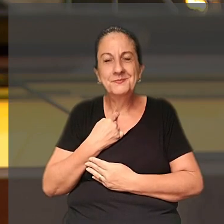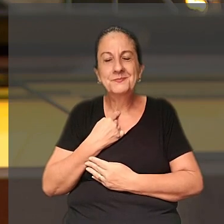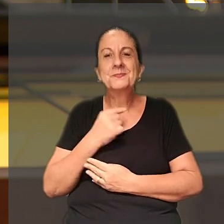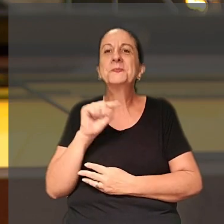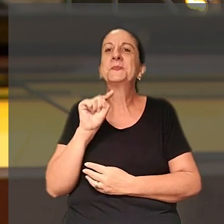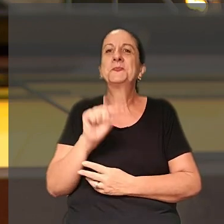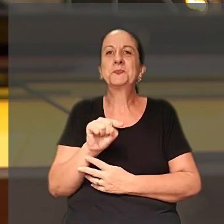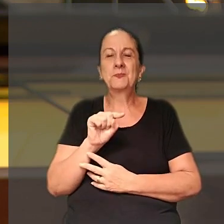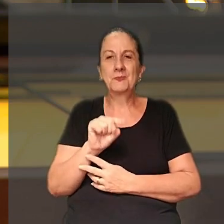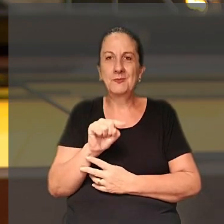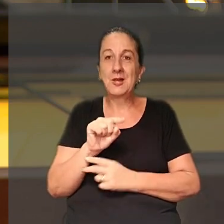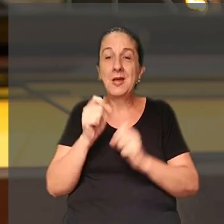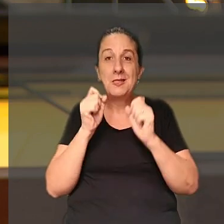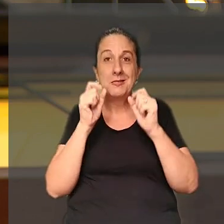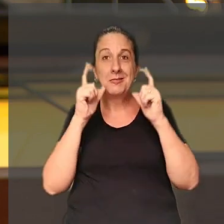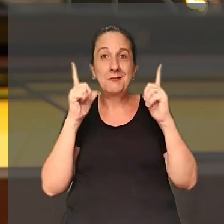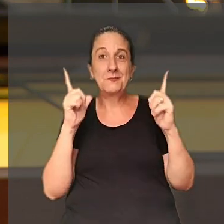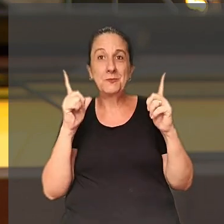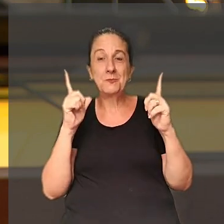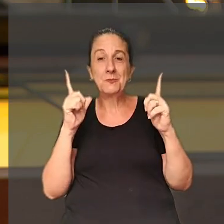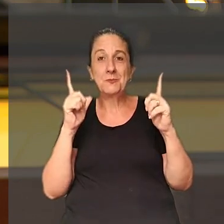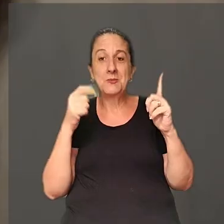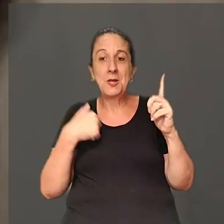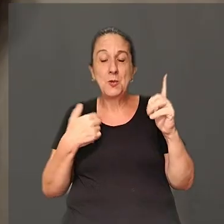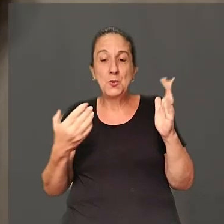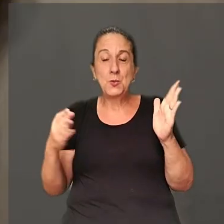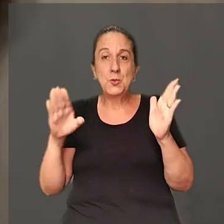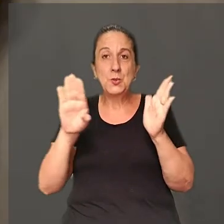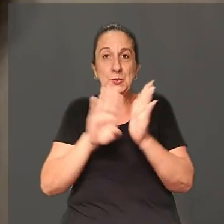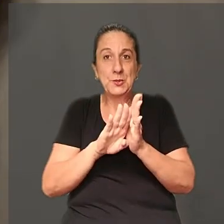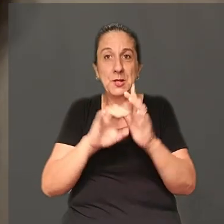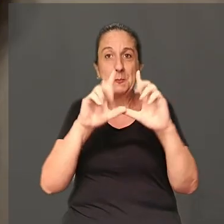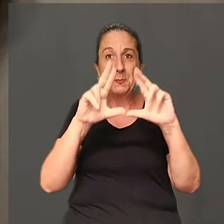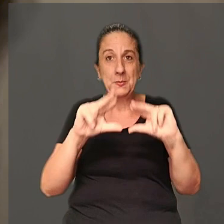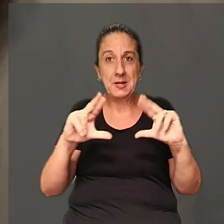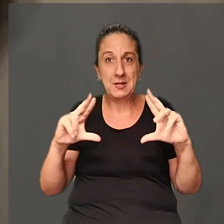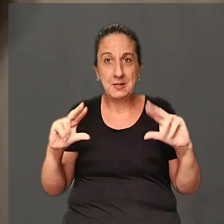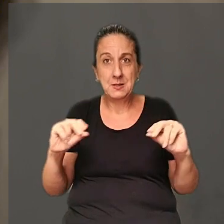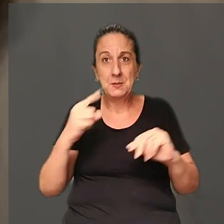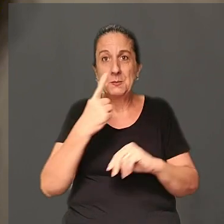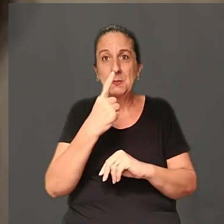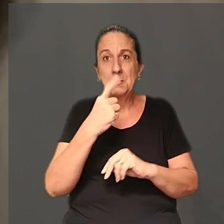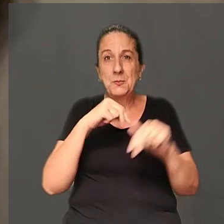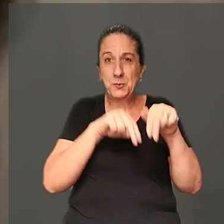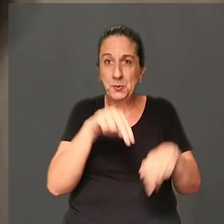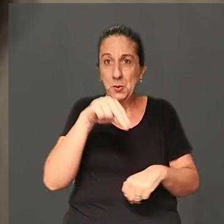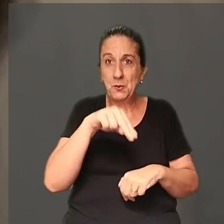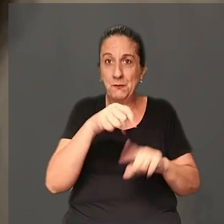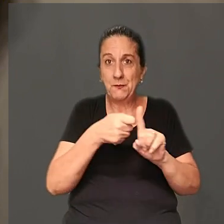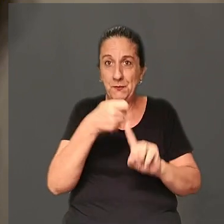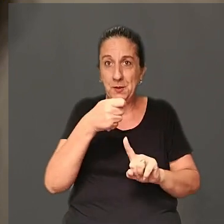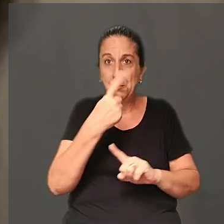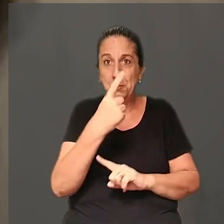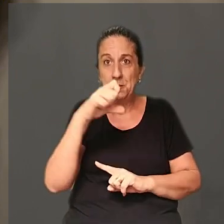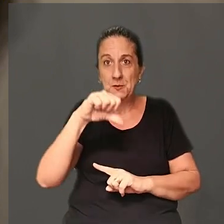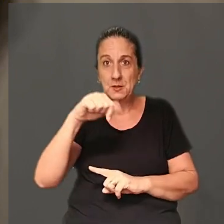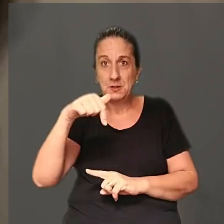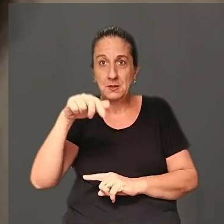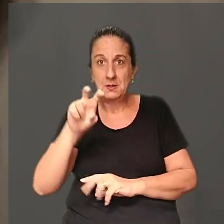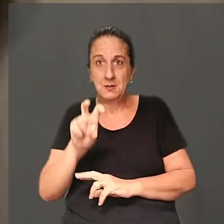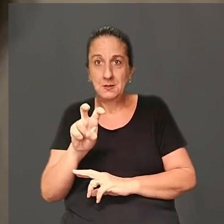E isso me despertou. Eu cheguei em Brasília em novembro